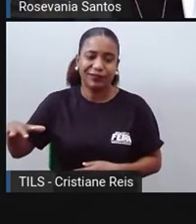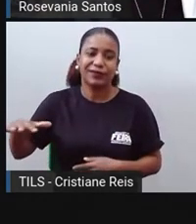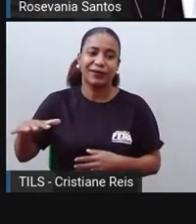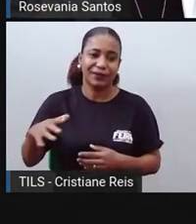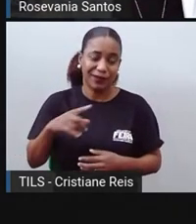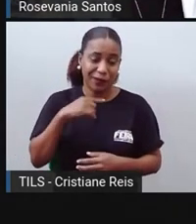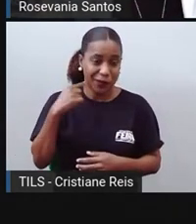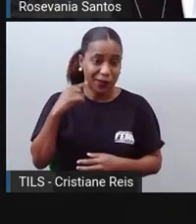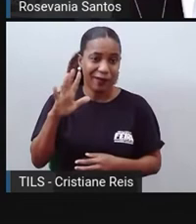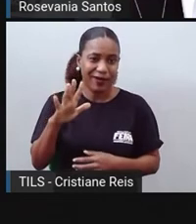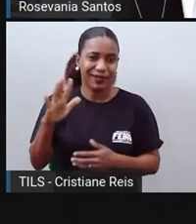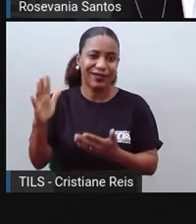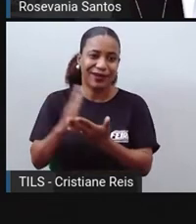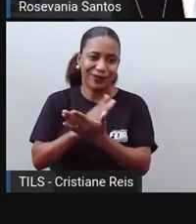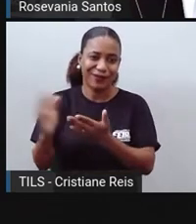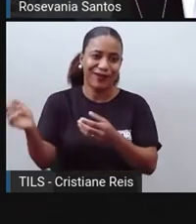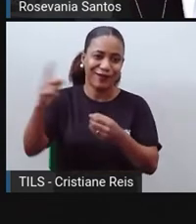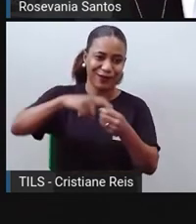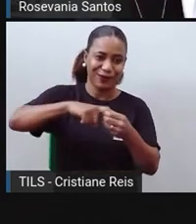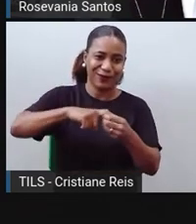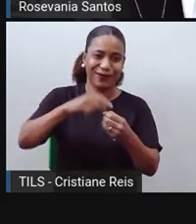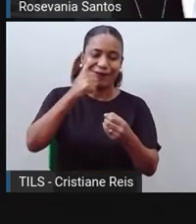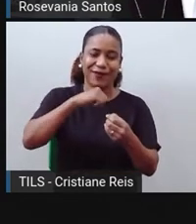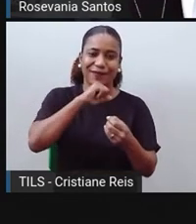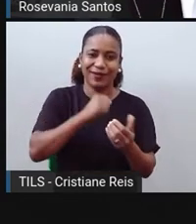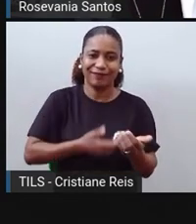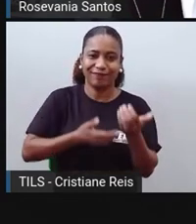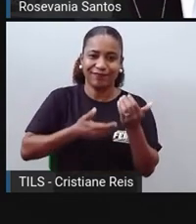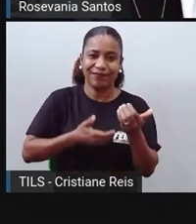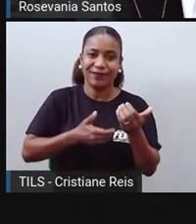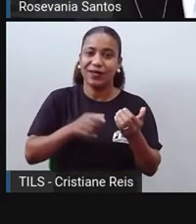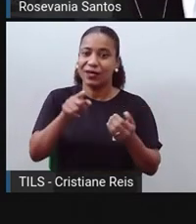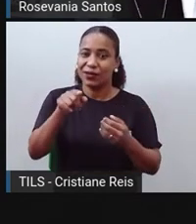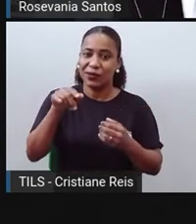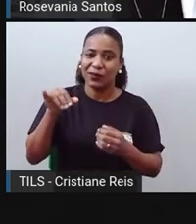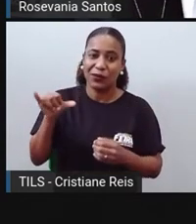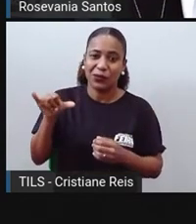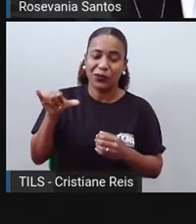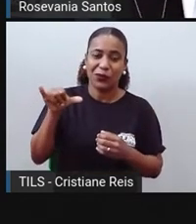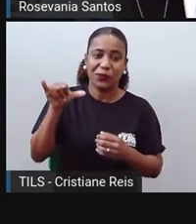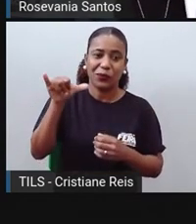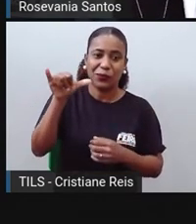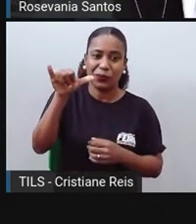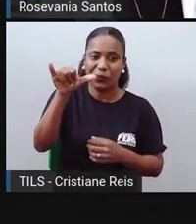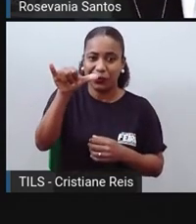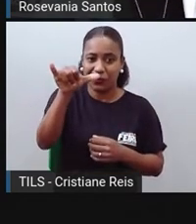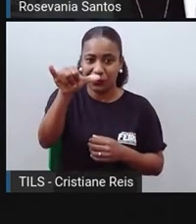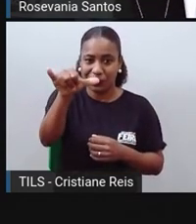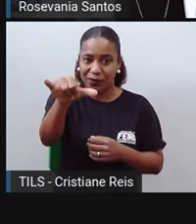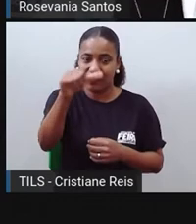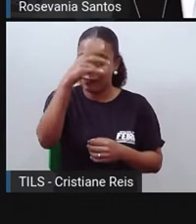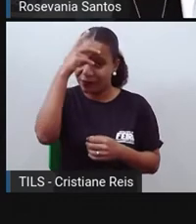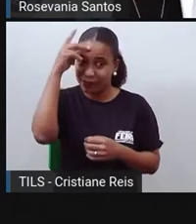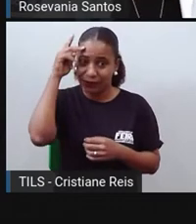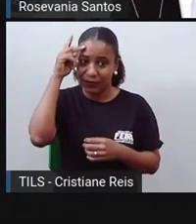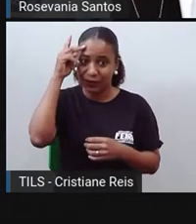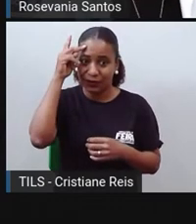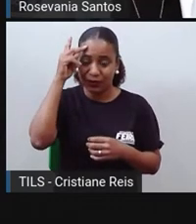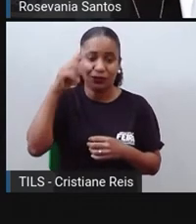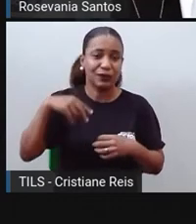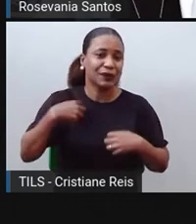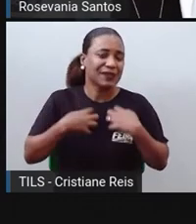Olha aqui, ó, o avião. Como esse povo saiu daí? Será que o desespero de saber que o Talibã ia